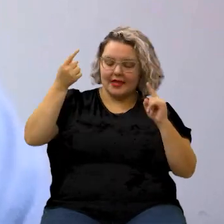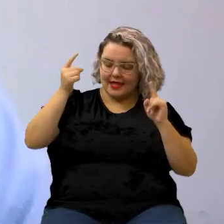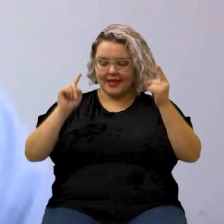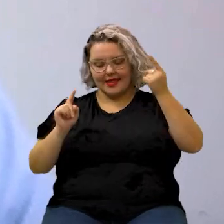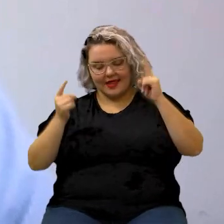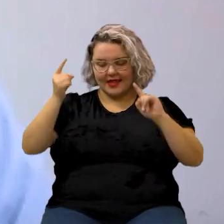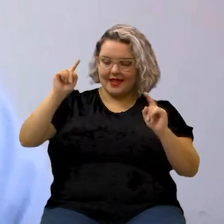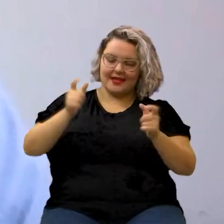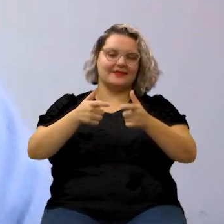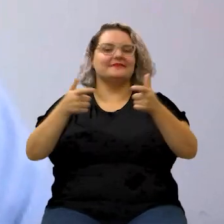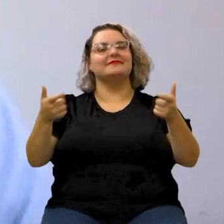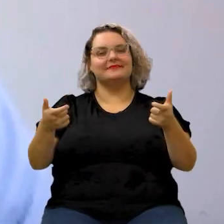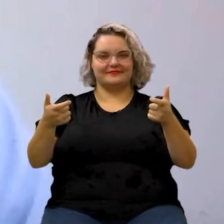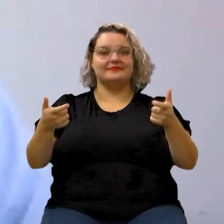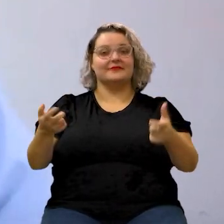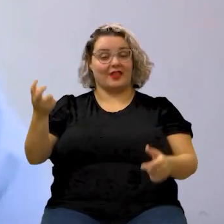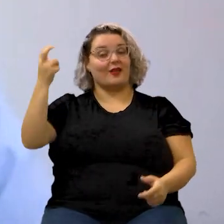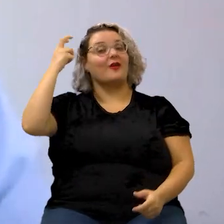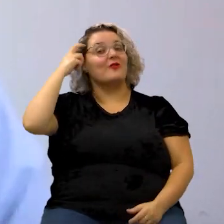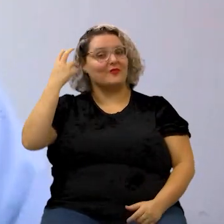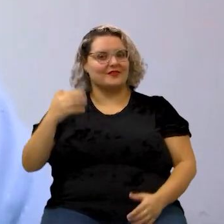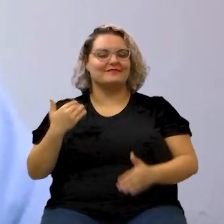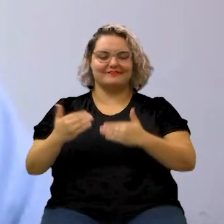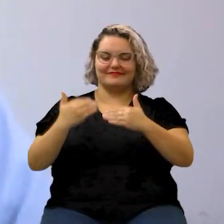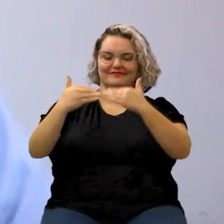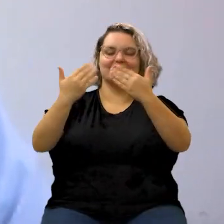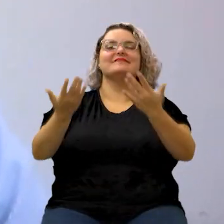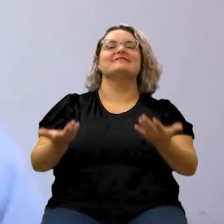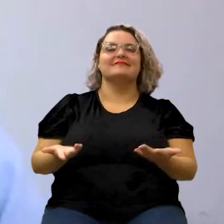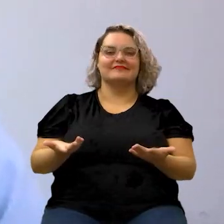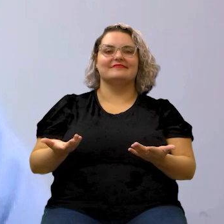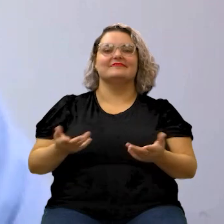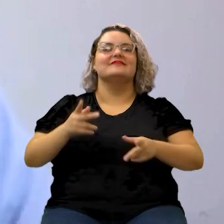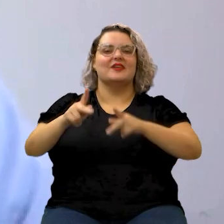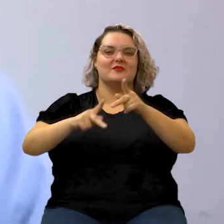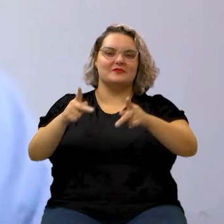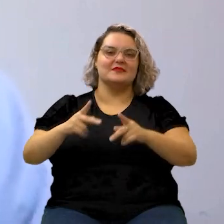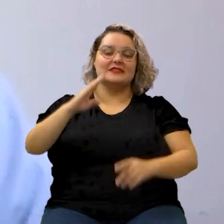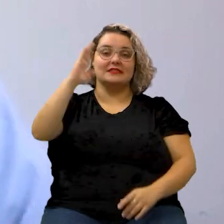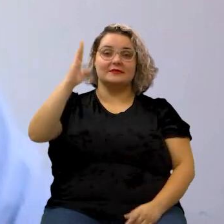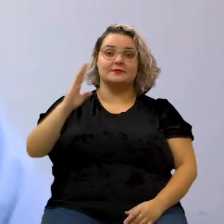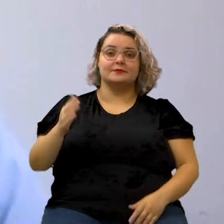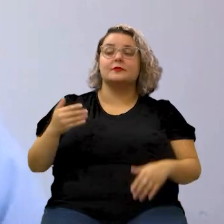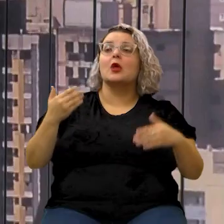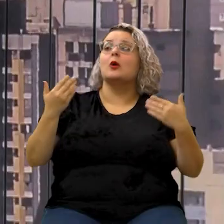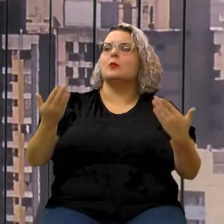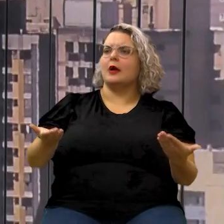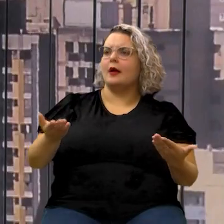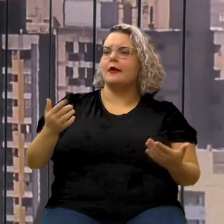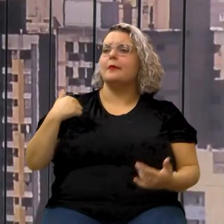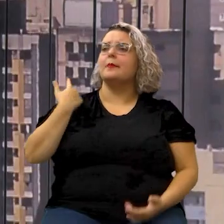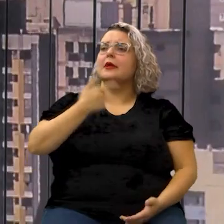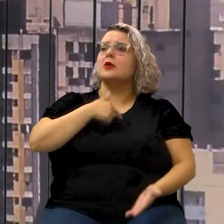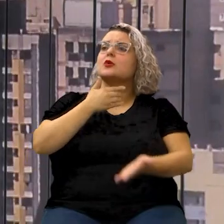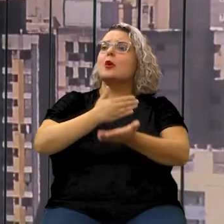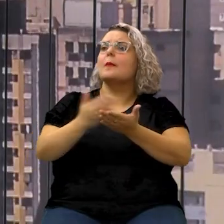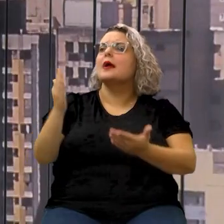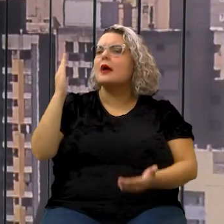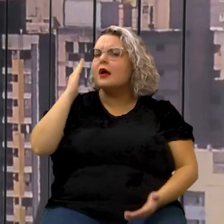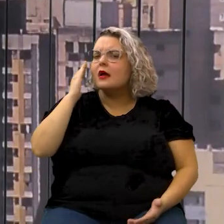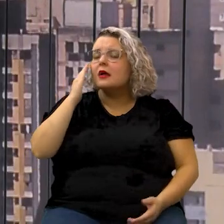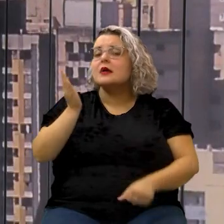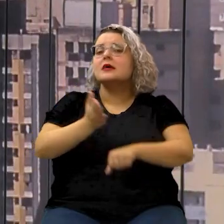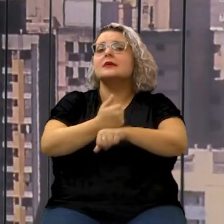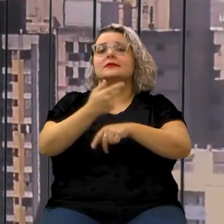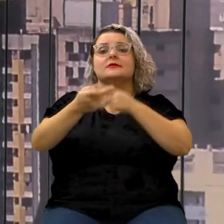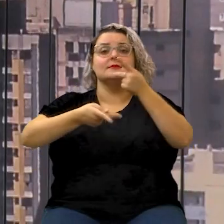está em alta, né? Uma cultura que está instalada aí na população brasileira. Pois é, né? Então, para a gente começar a entender, antes